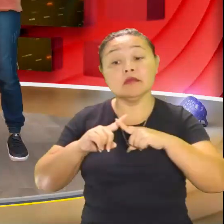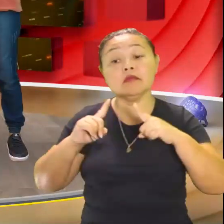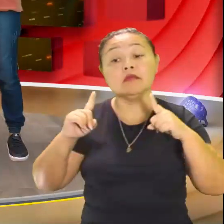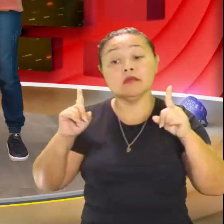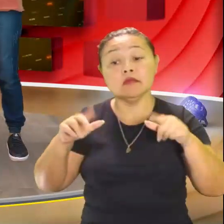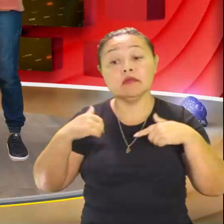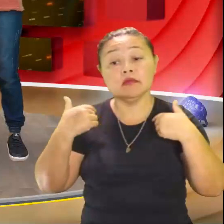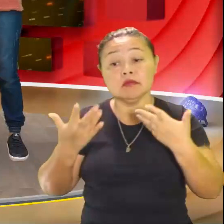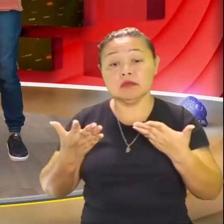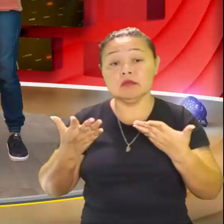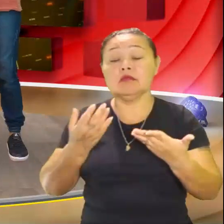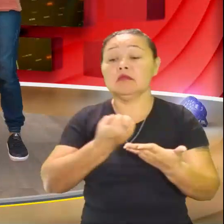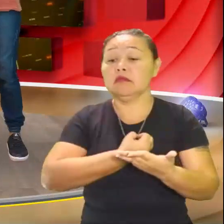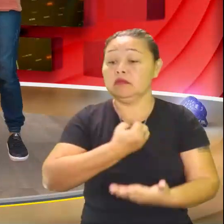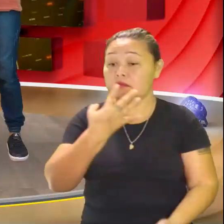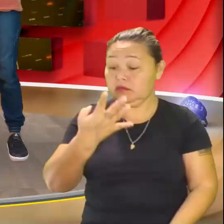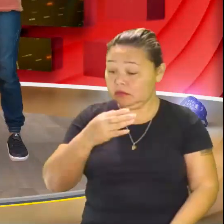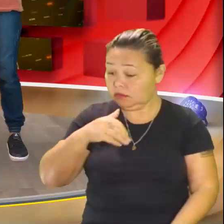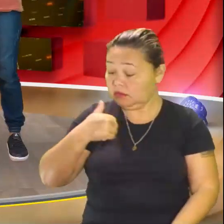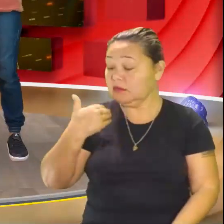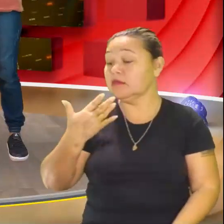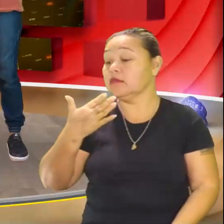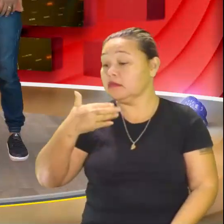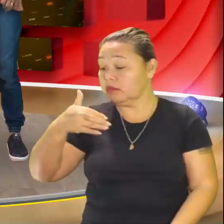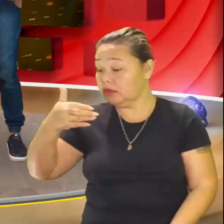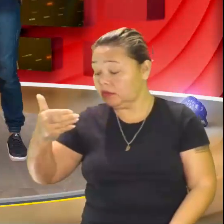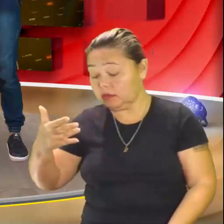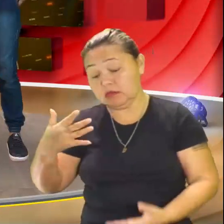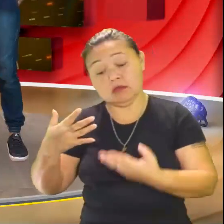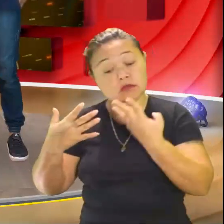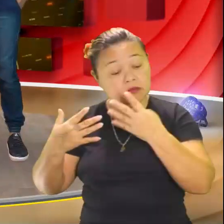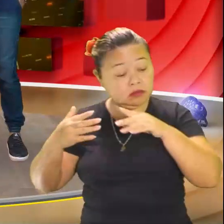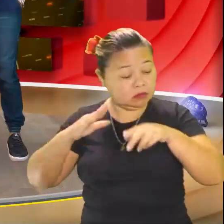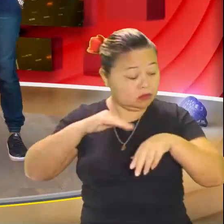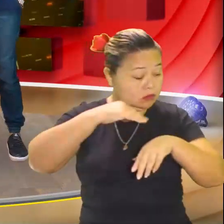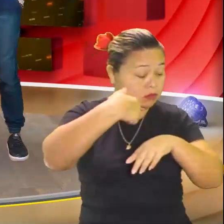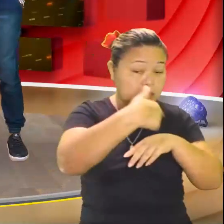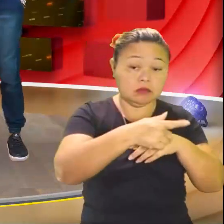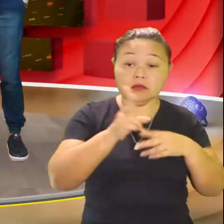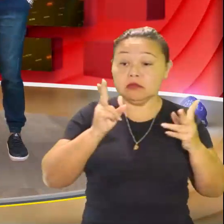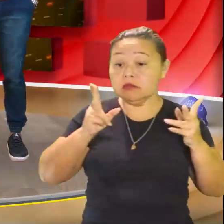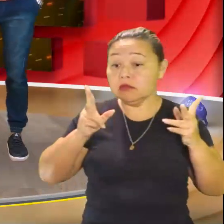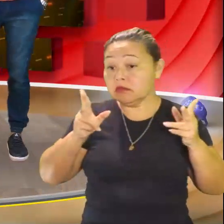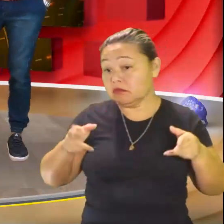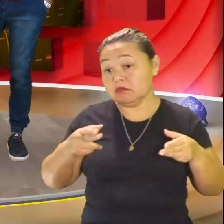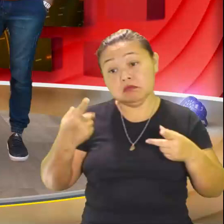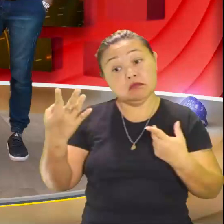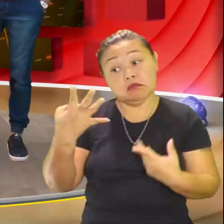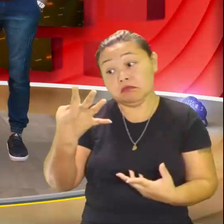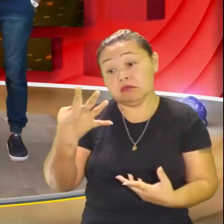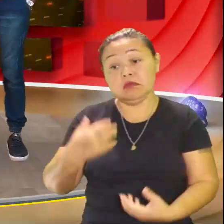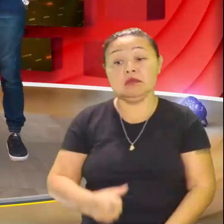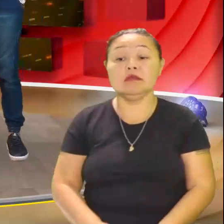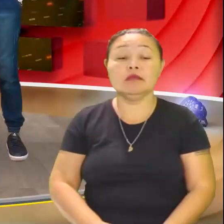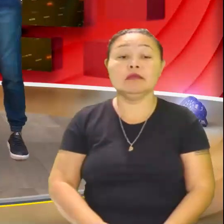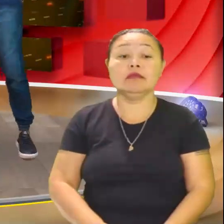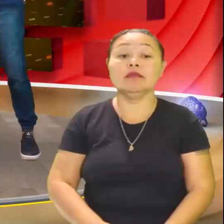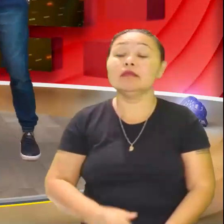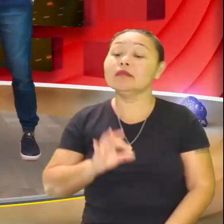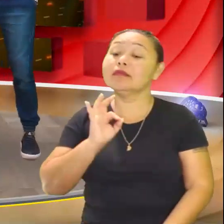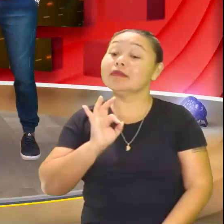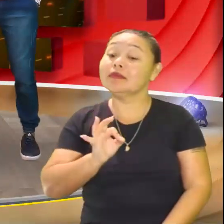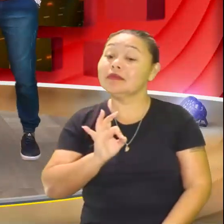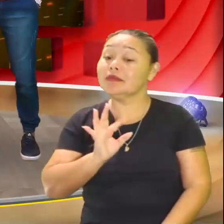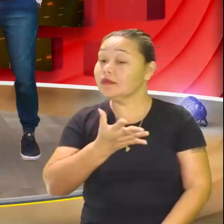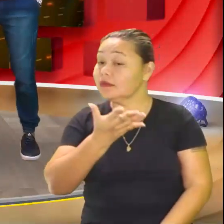Mas o valor, né, você dar 4 passos para a esquerda e dar 4 passos para a direita, são os mesmos 4 passos. Perfeito. Certinho?